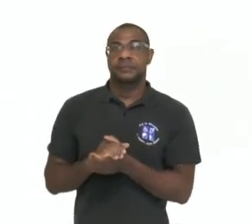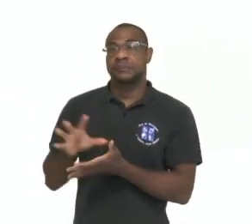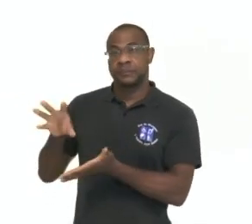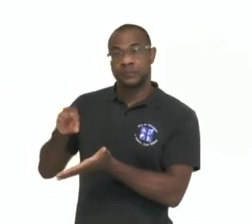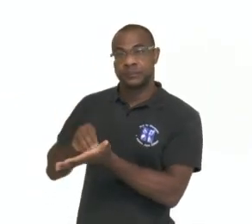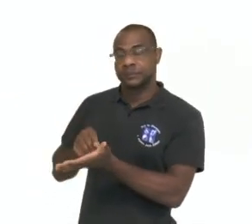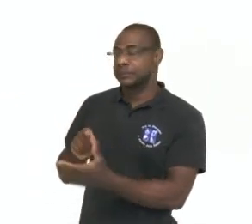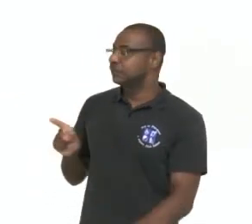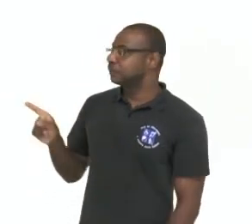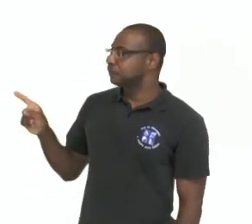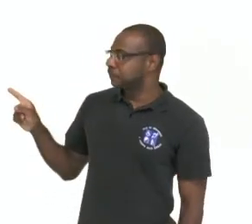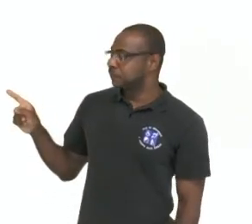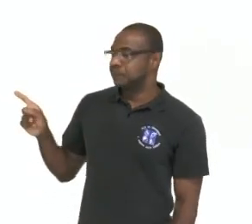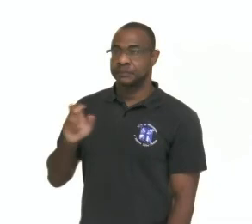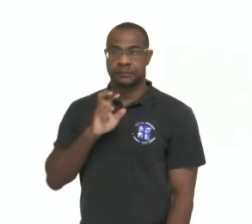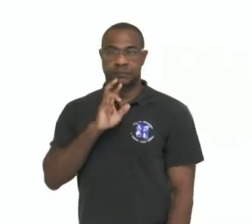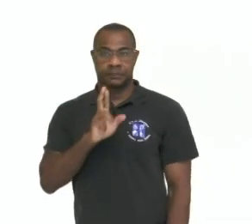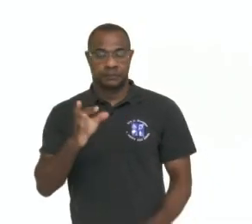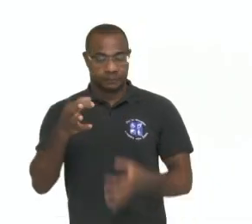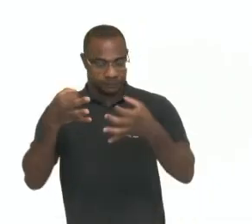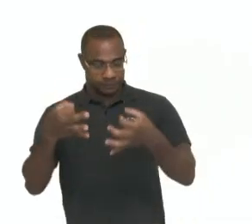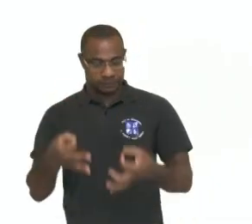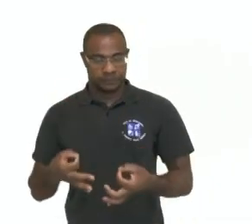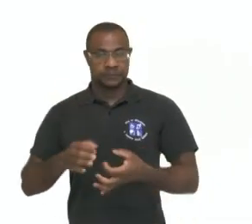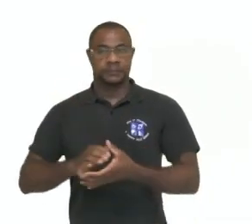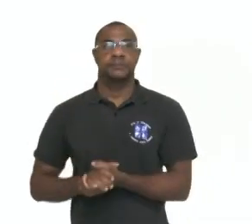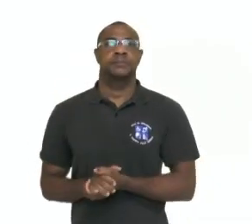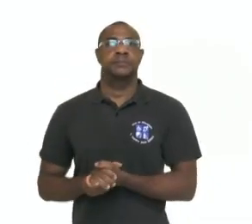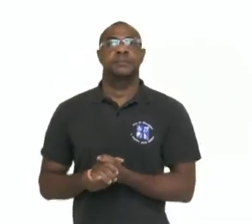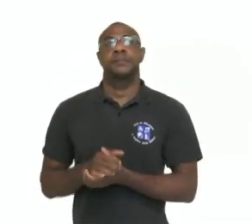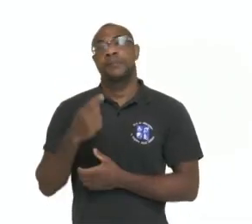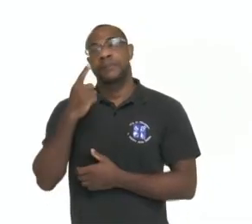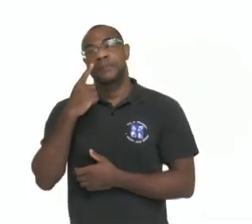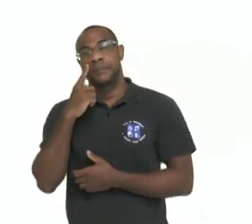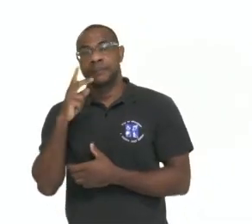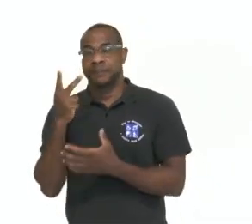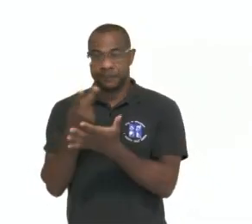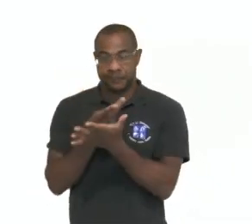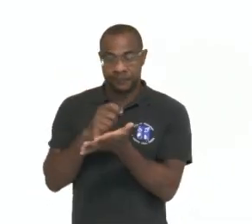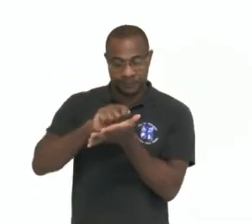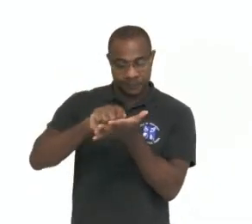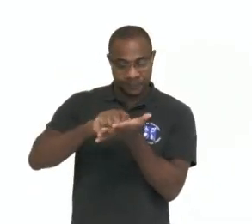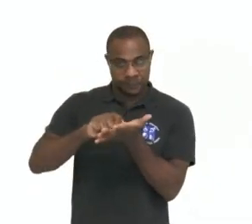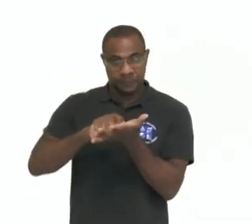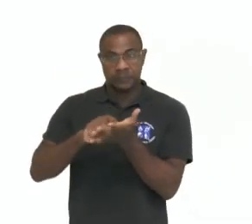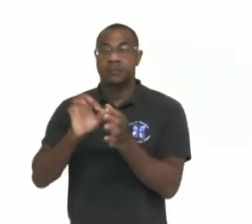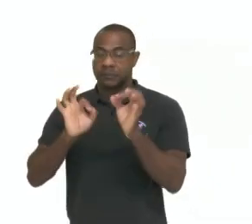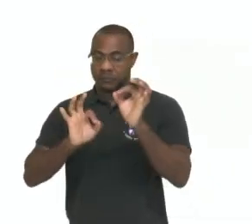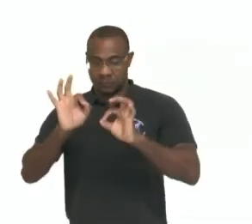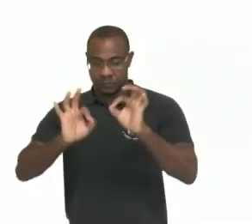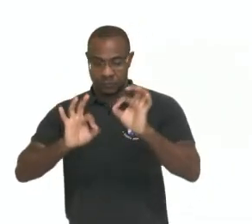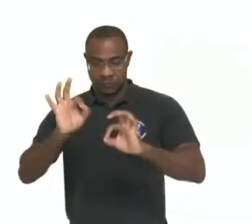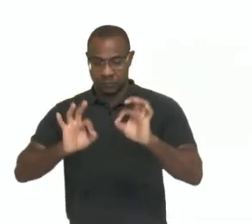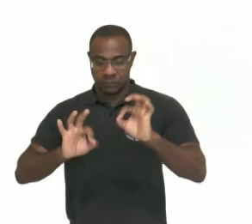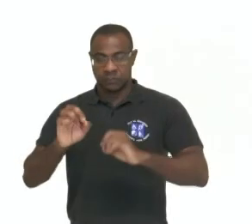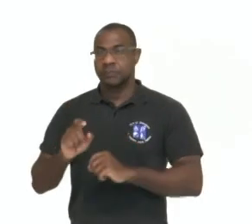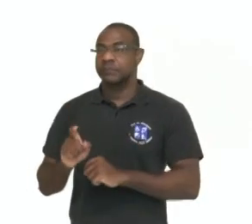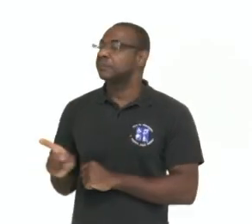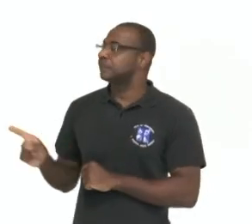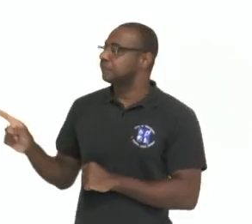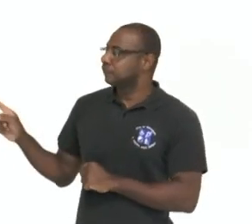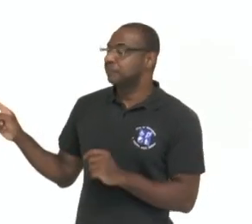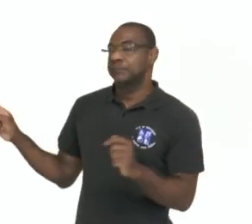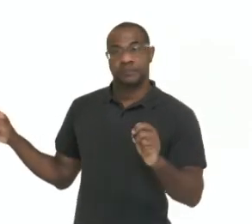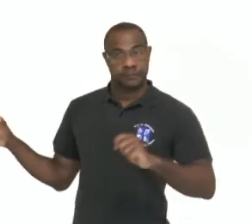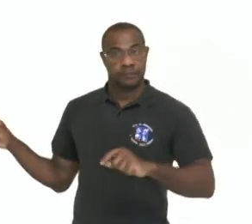províncias, pagar funcionários e manter soldados em toda a sua extensa fronteira. Mas também a diminuição das guerras de conquista, a diminuição